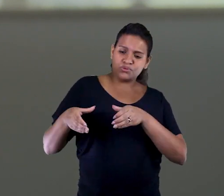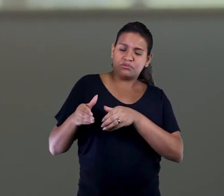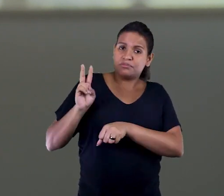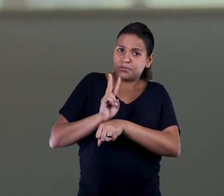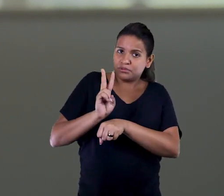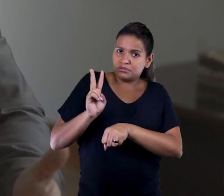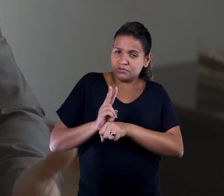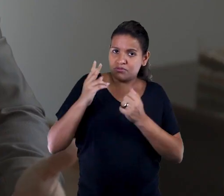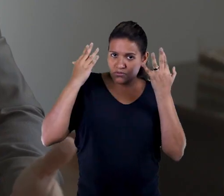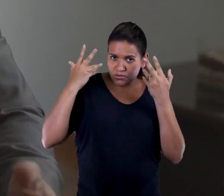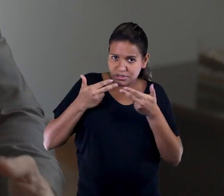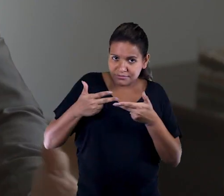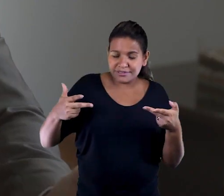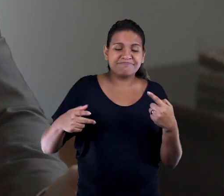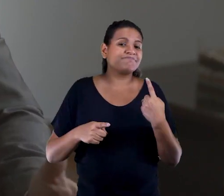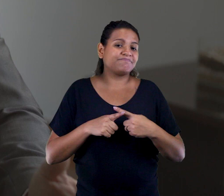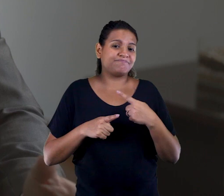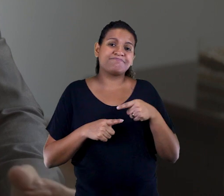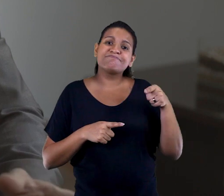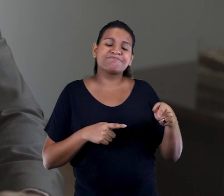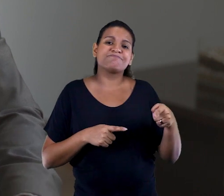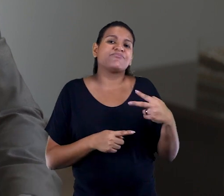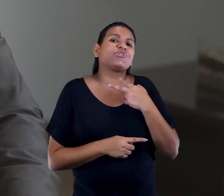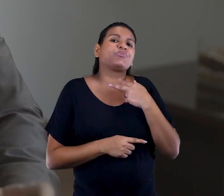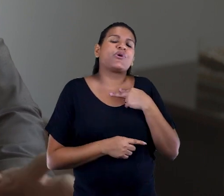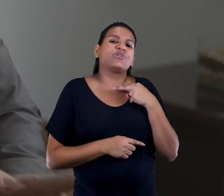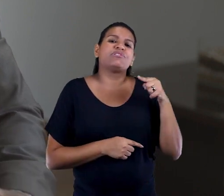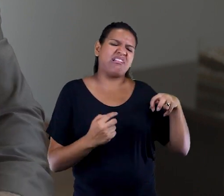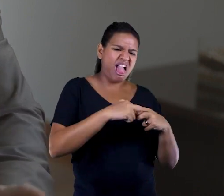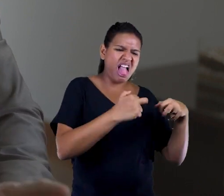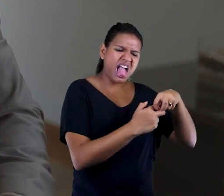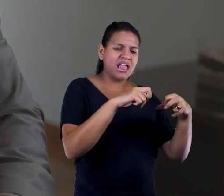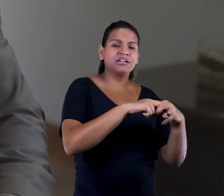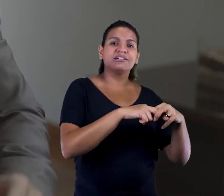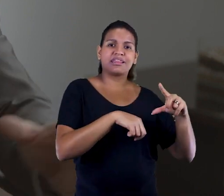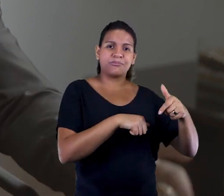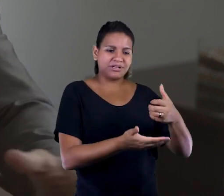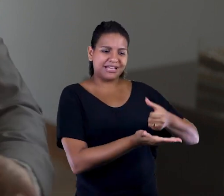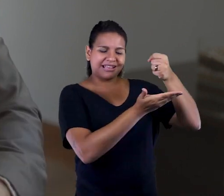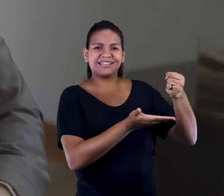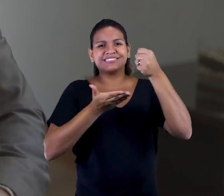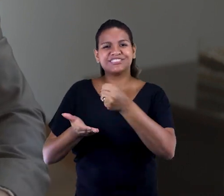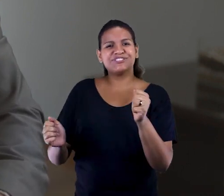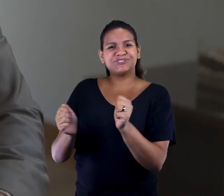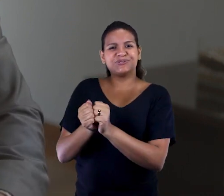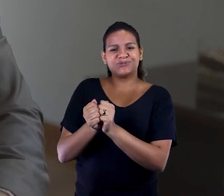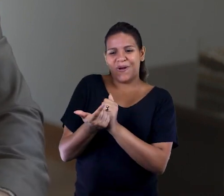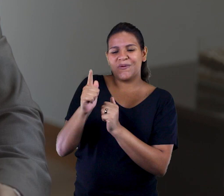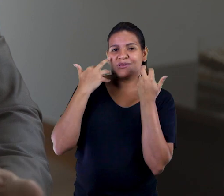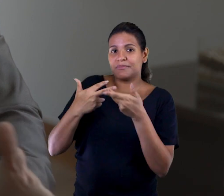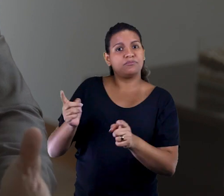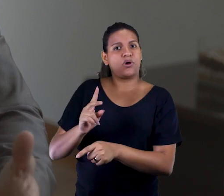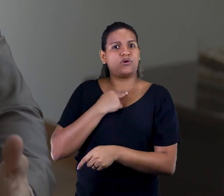entre os protetores, porque um animal, né, de rinha, ele não pode ser colocado num LT, num lar temporário, com outros animais. Então é